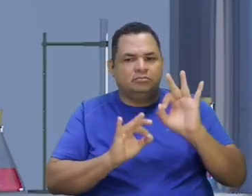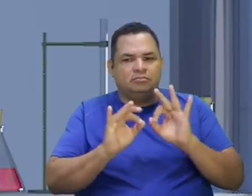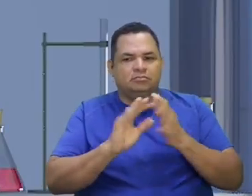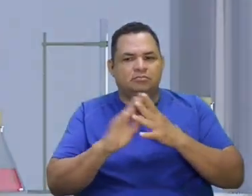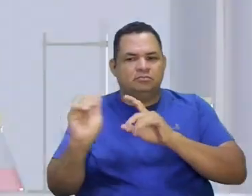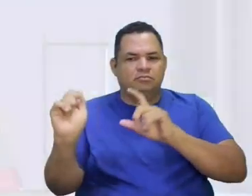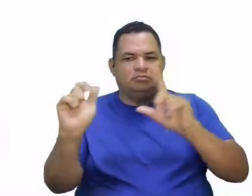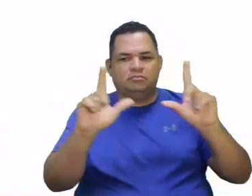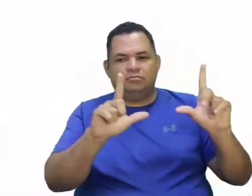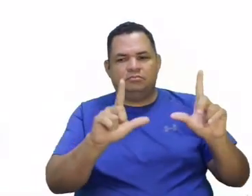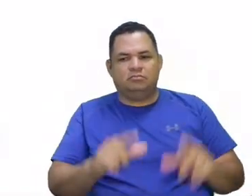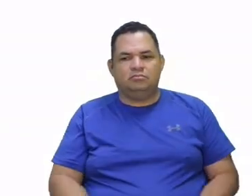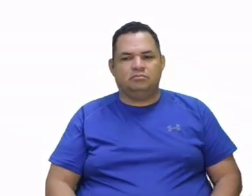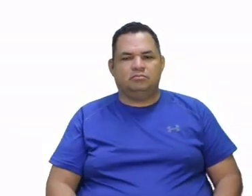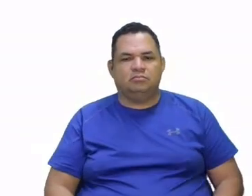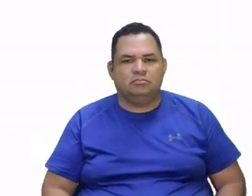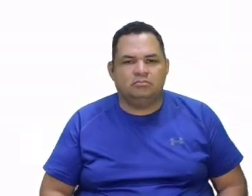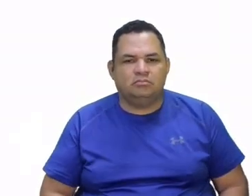no slide.